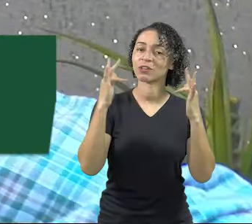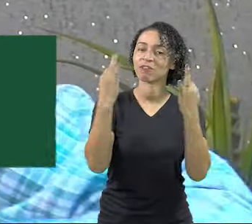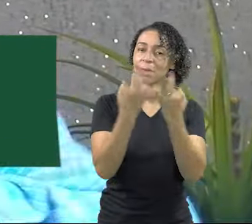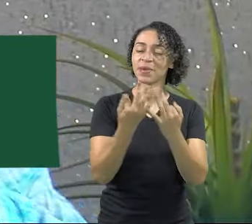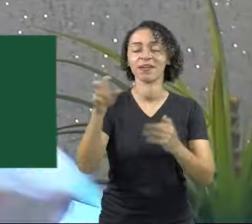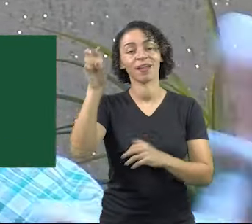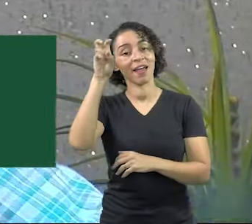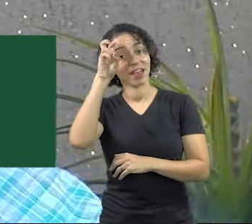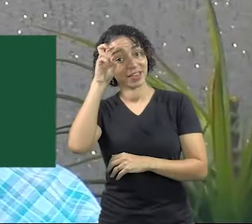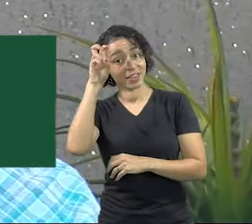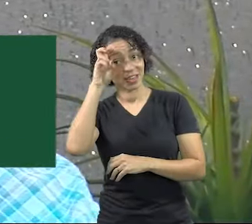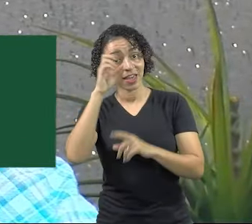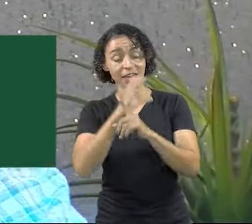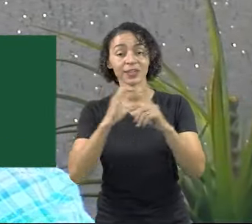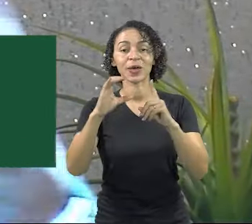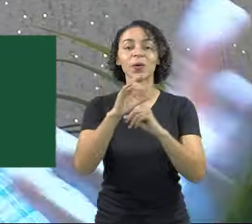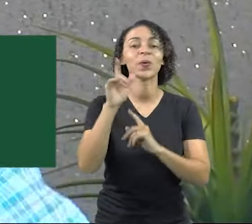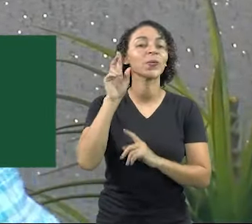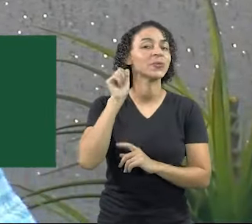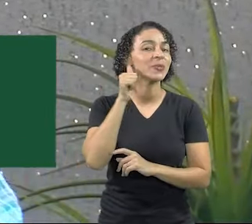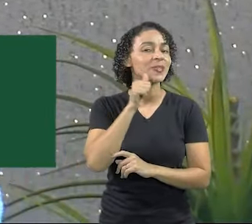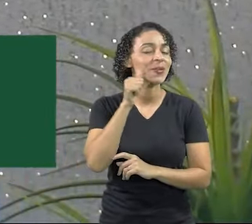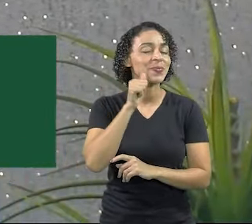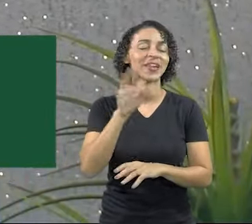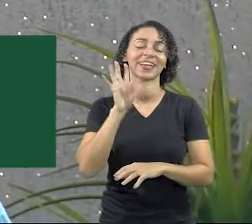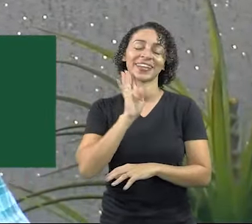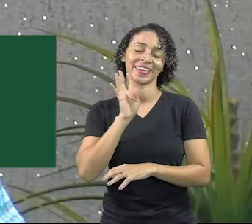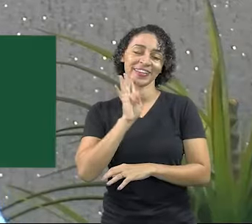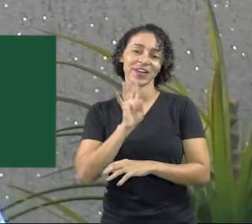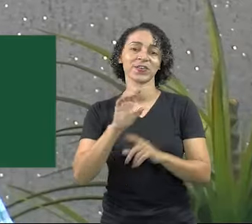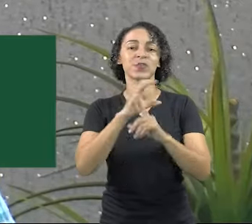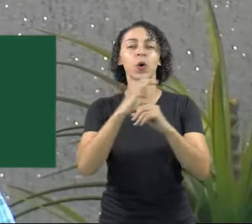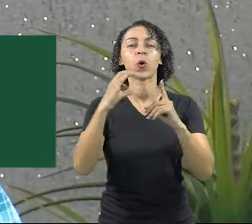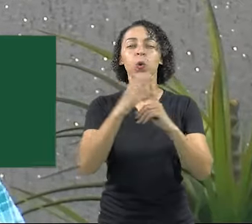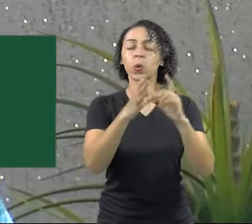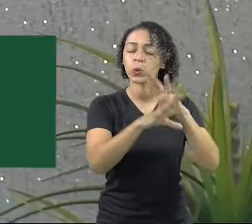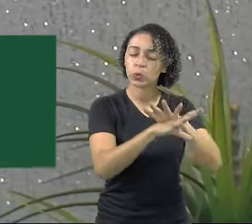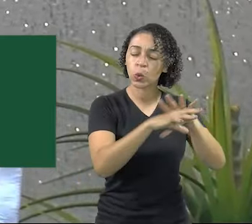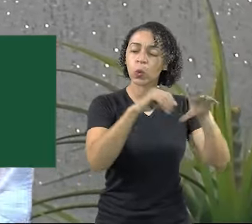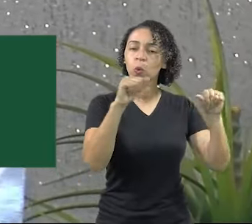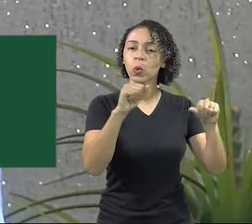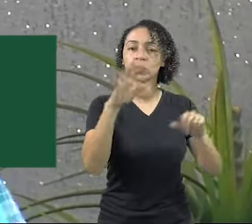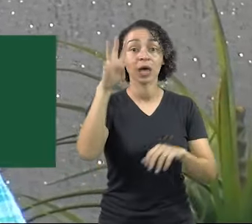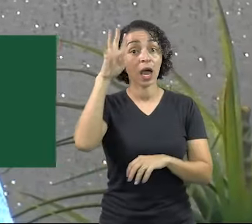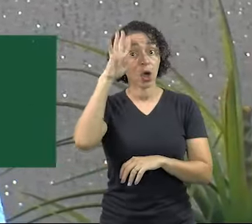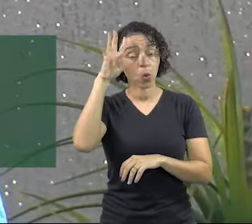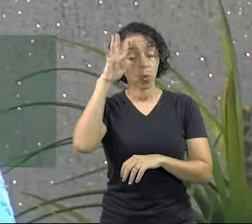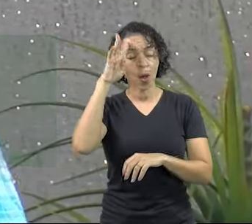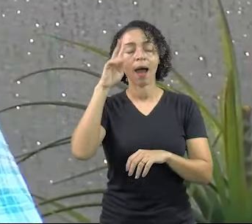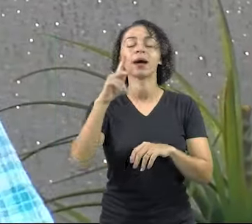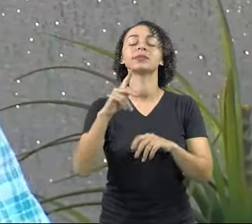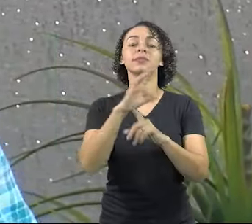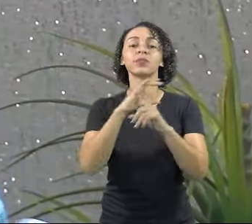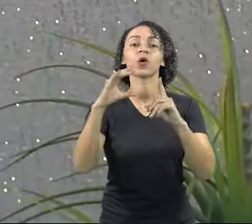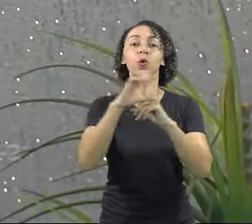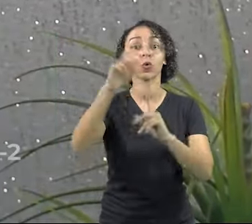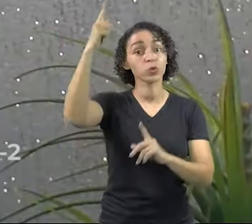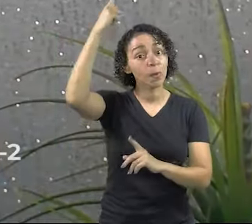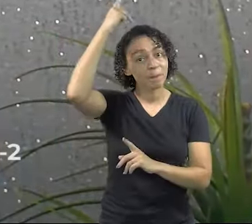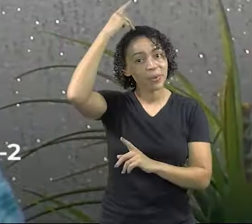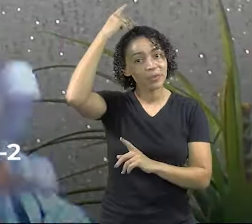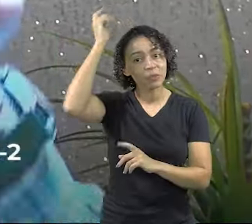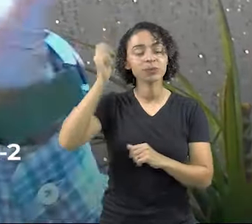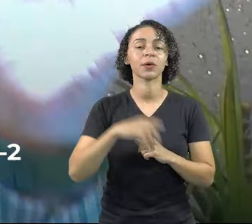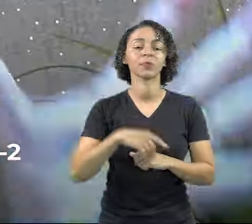família quinta-feira culto das mulheres que legal culto de cura quarta-feira é o culto profético